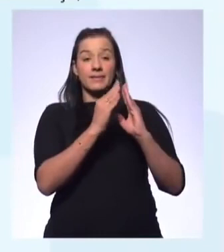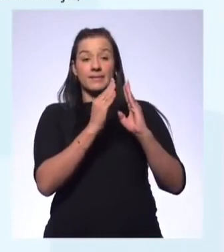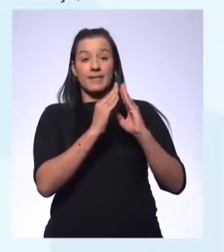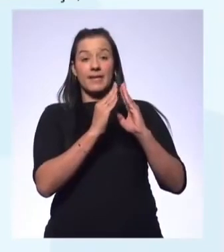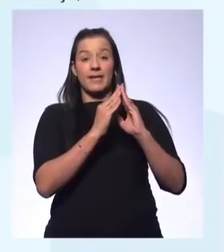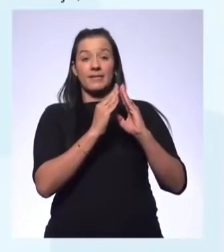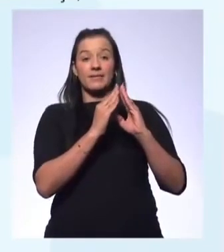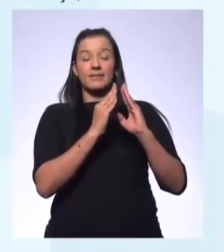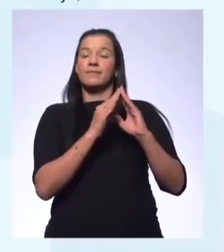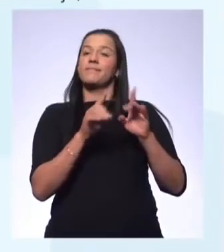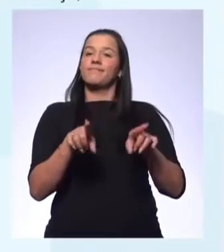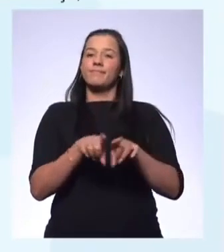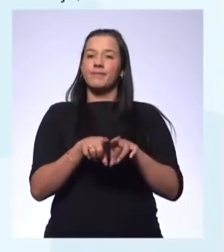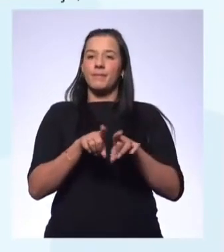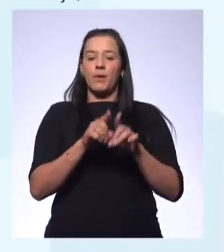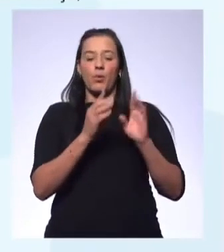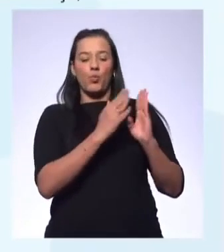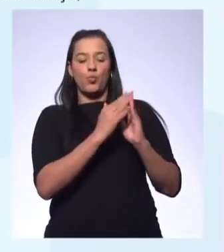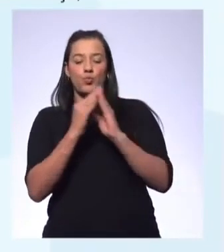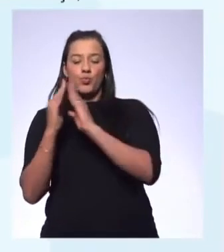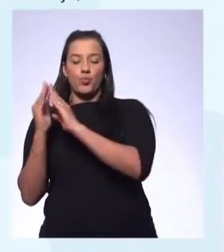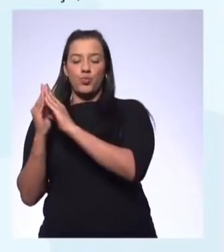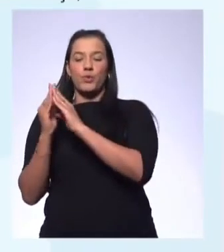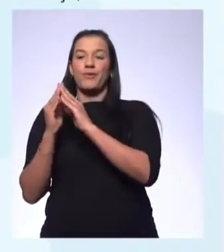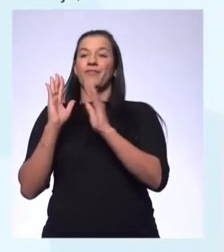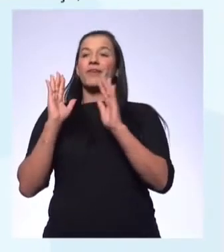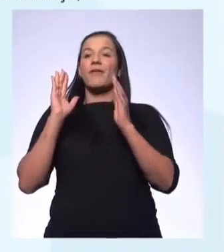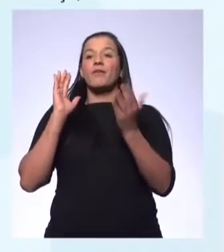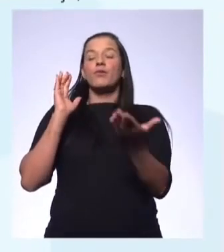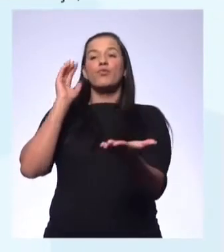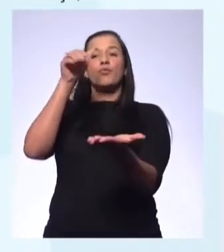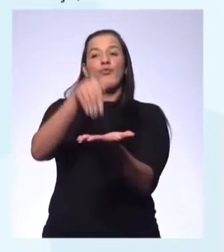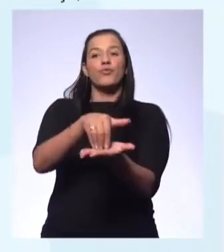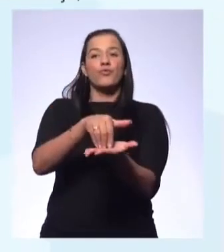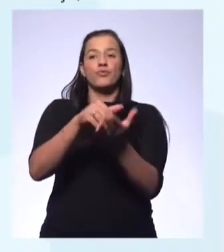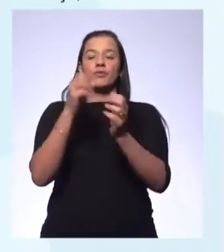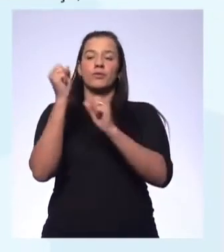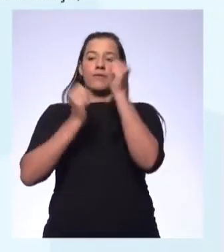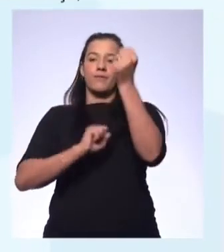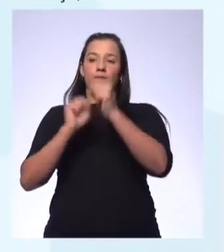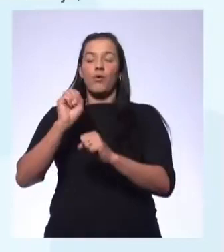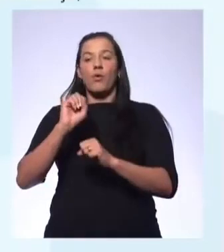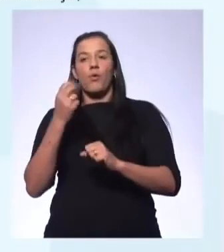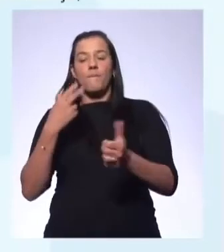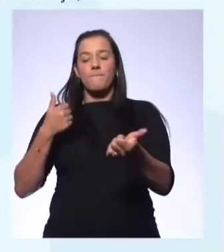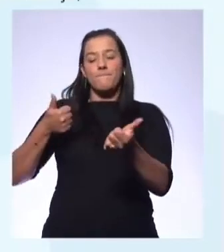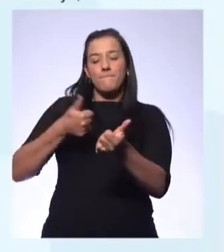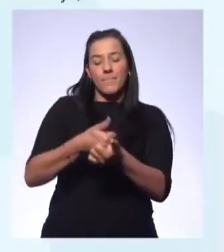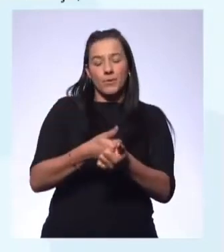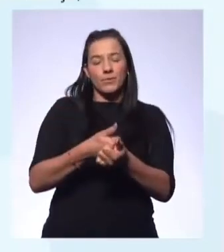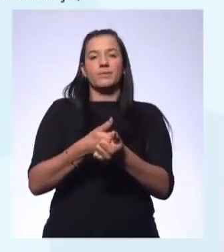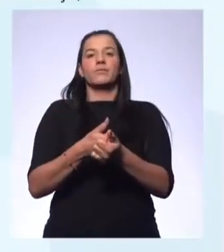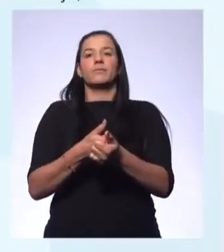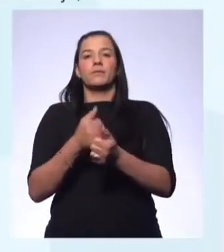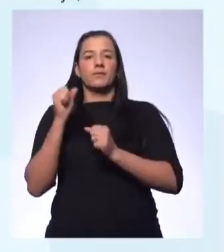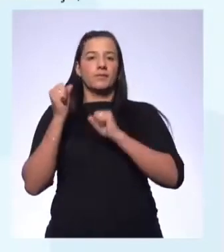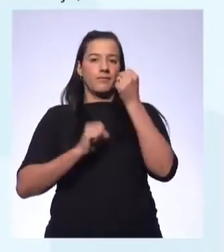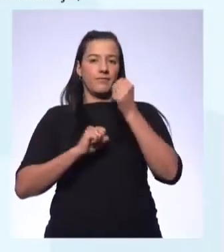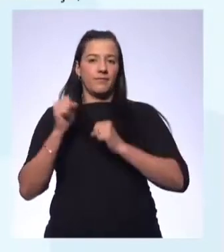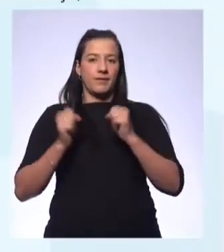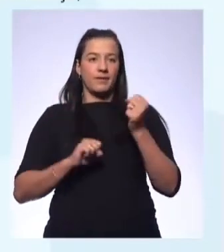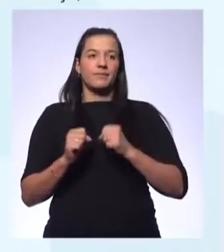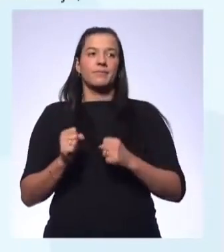muito diferentes. Muitas vilas operárias ficavam no fundo das fábricas ou muito próximas das fábricas, né? Inclusive, existe até